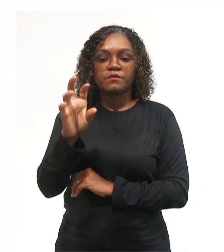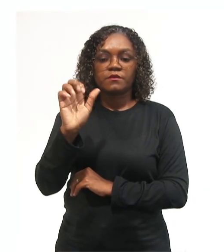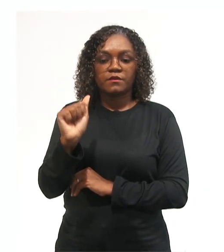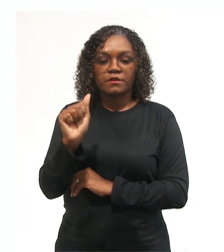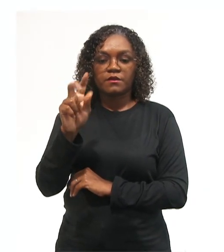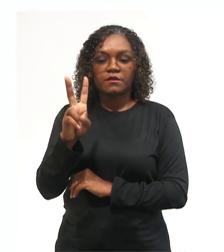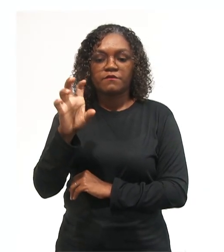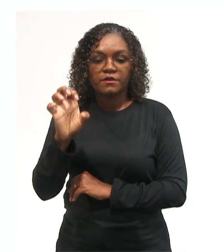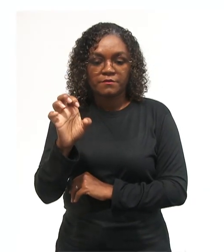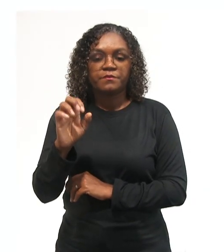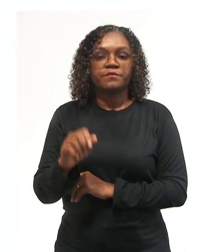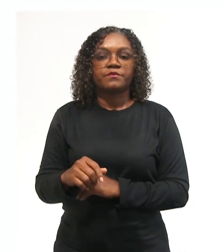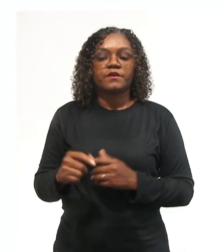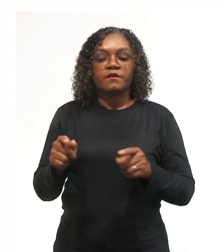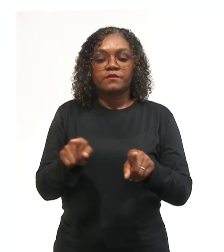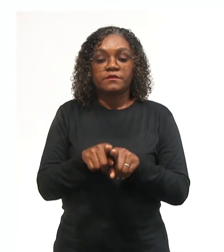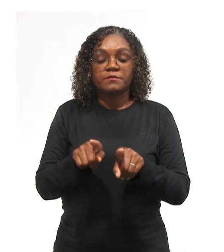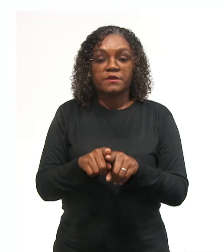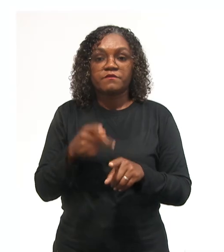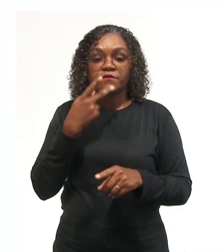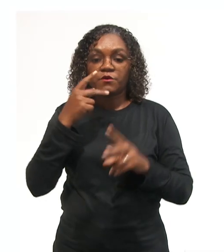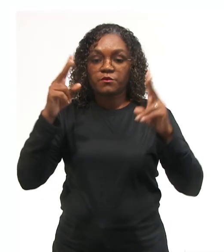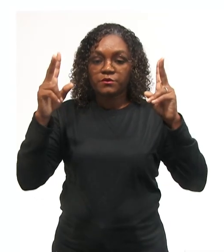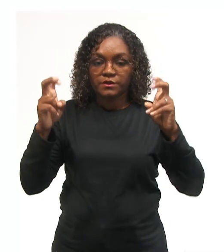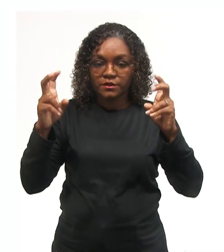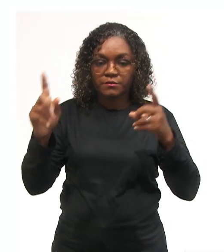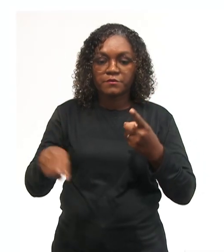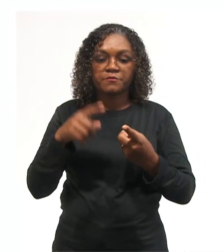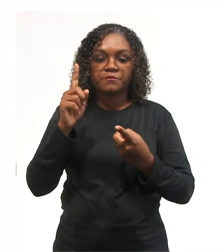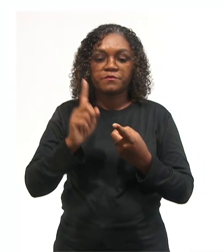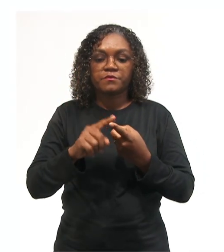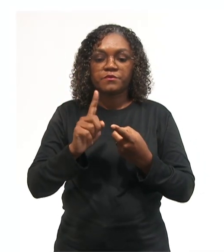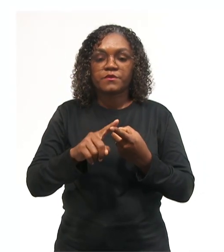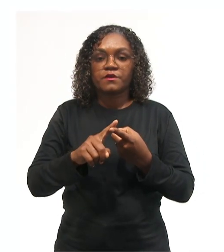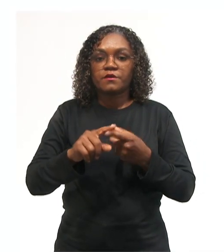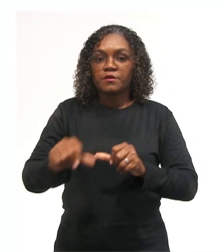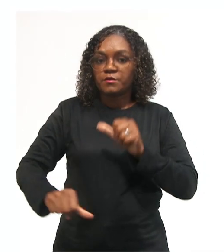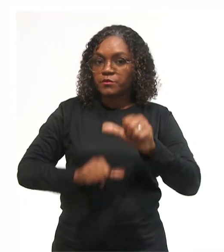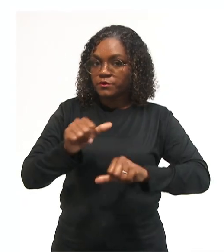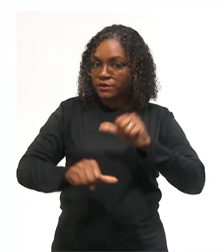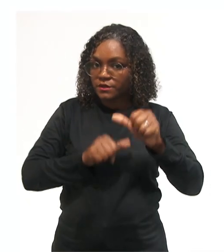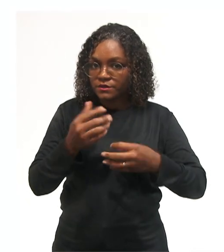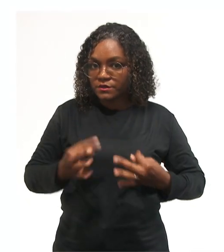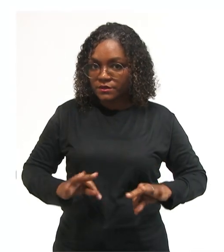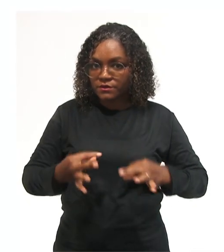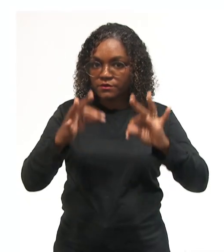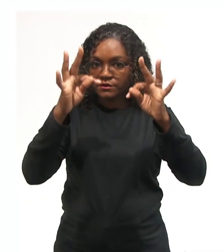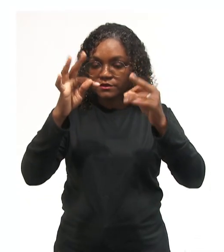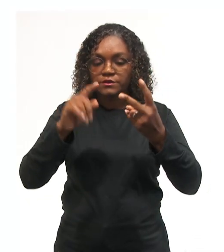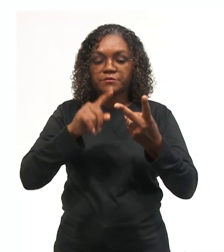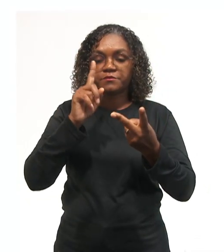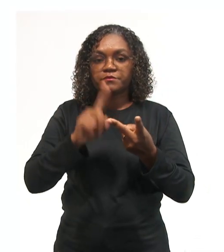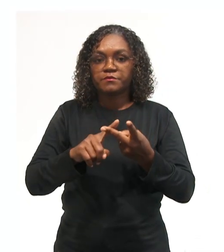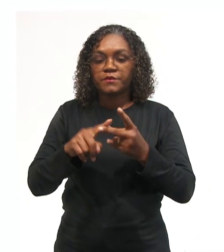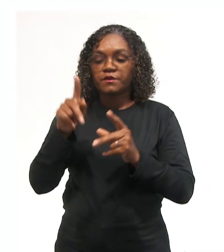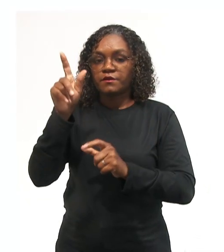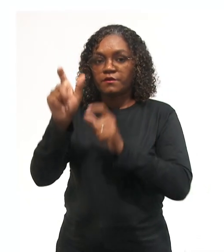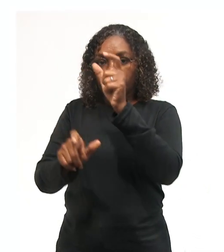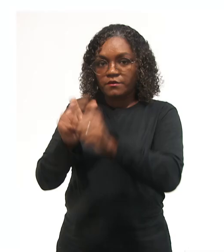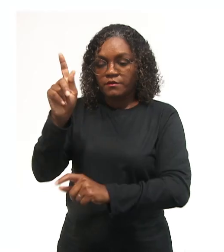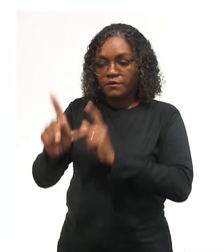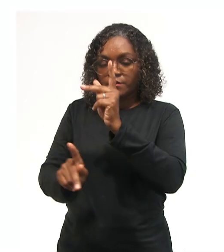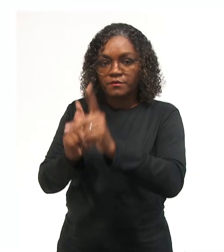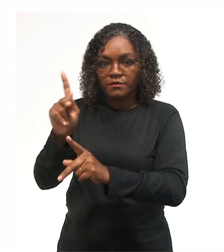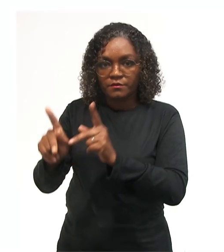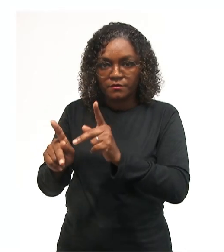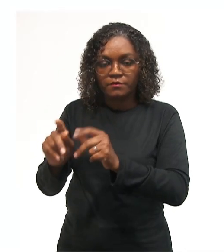crescimento das despesas públicas são as mudanças que acontecem na tecnologia, o crescimento da população, né, a gente